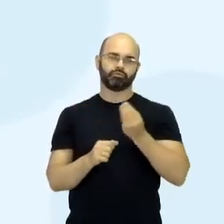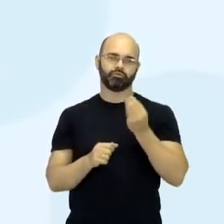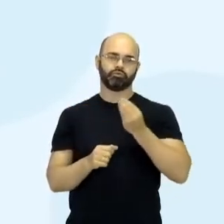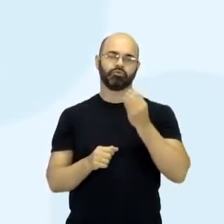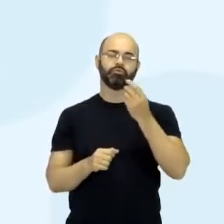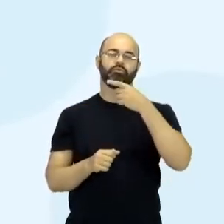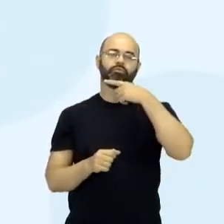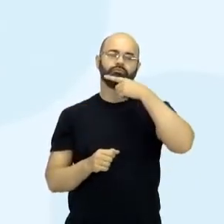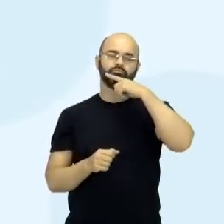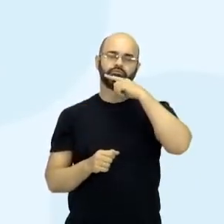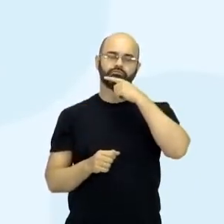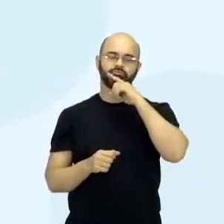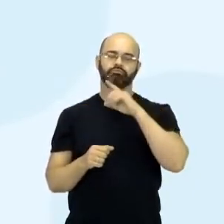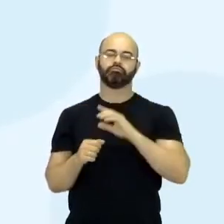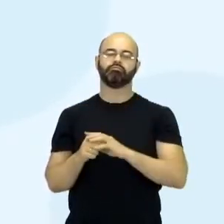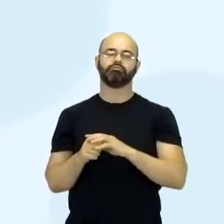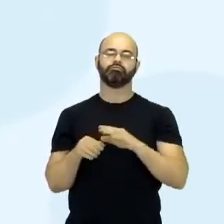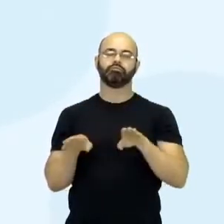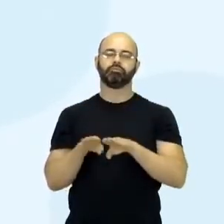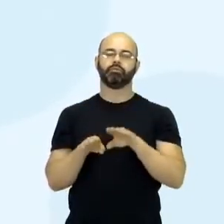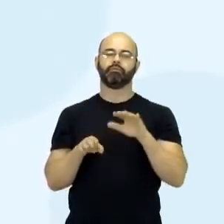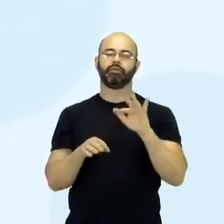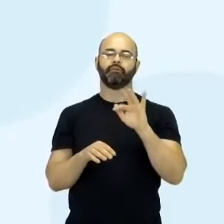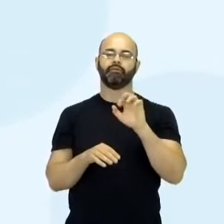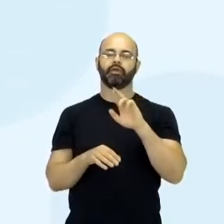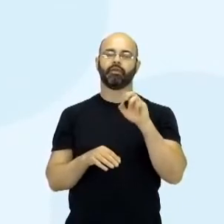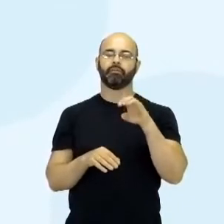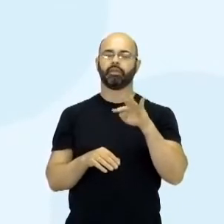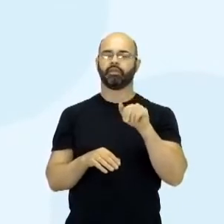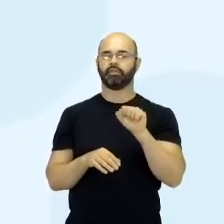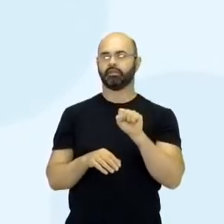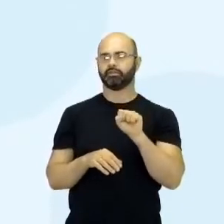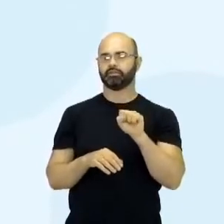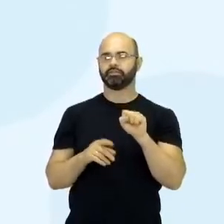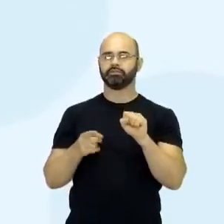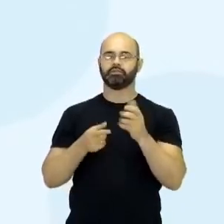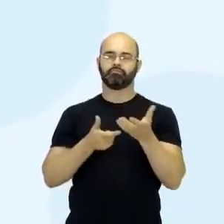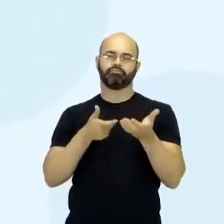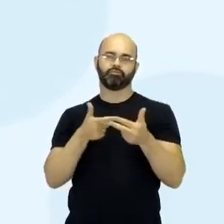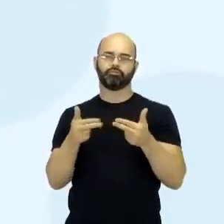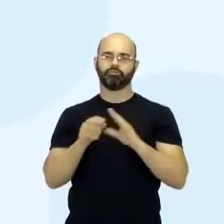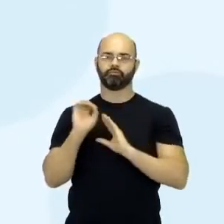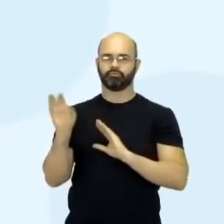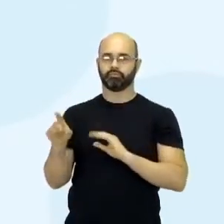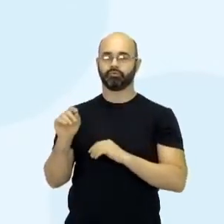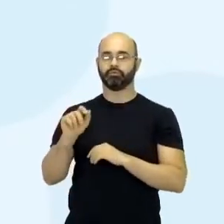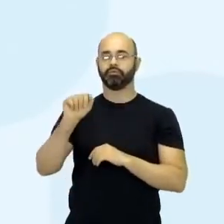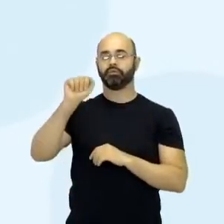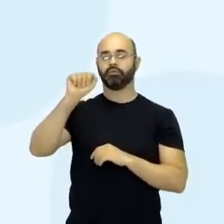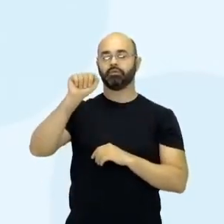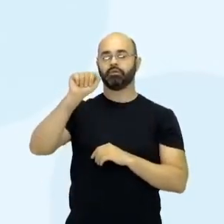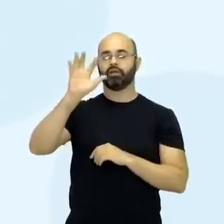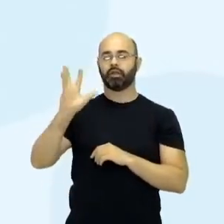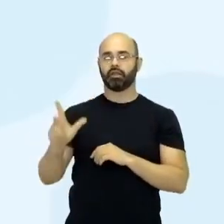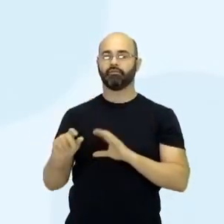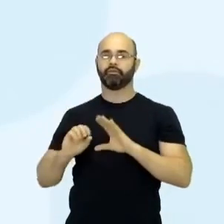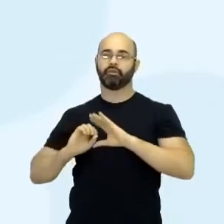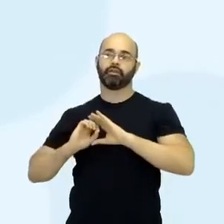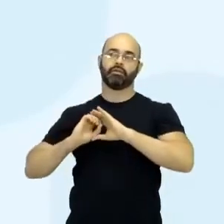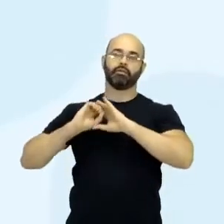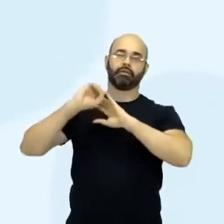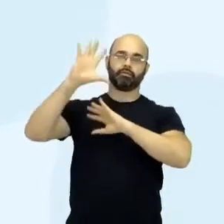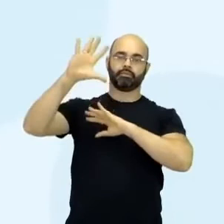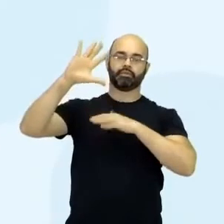e armas. Certo? A África manda para o Brasil, para a